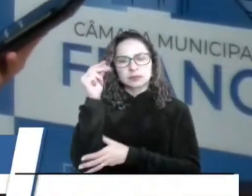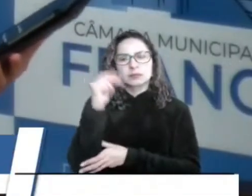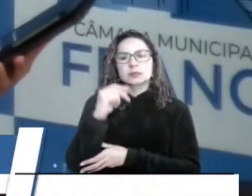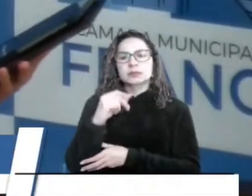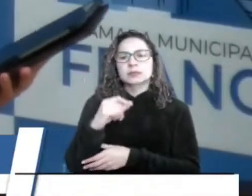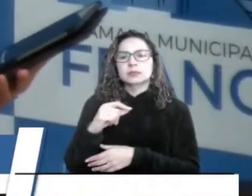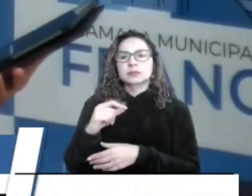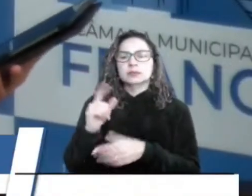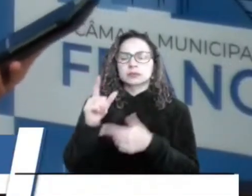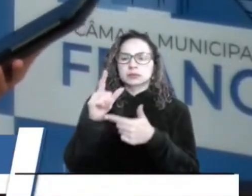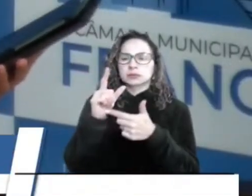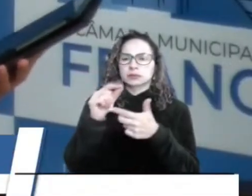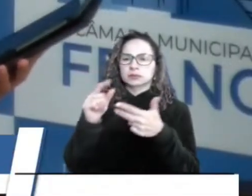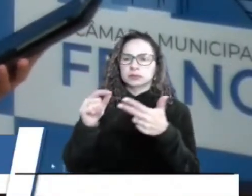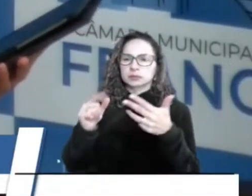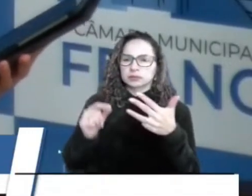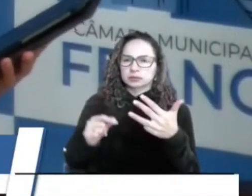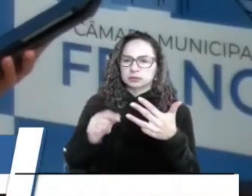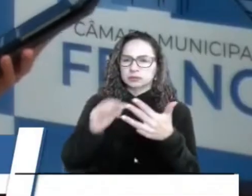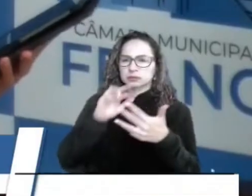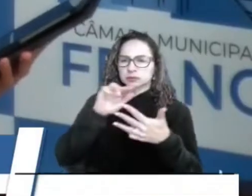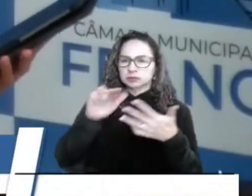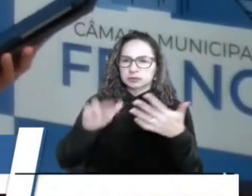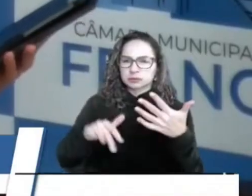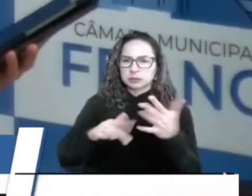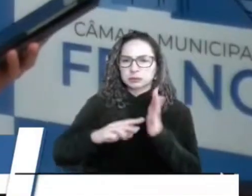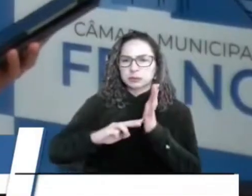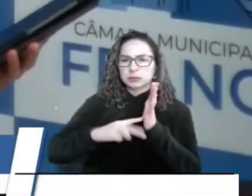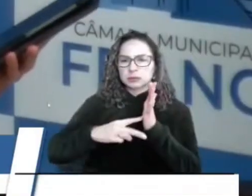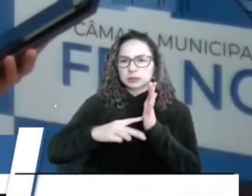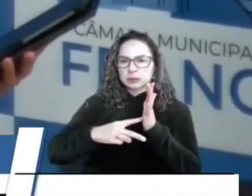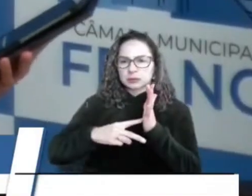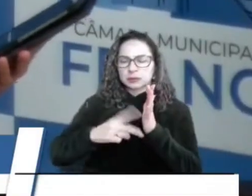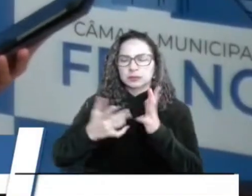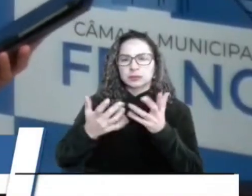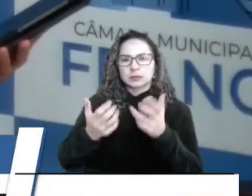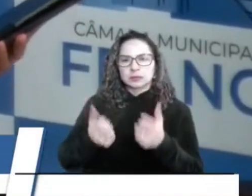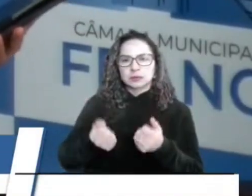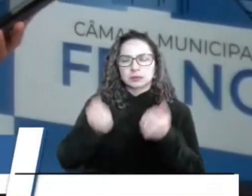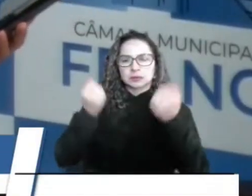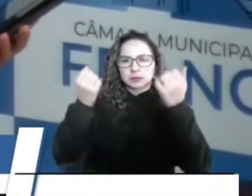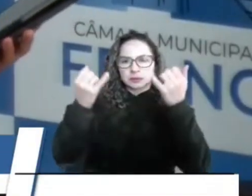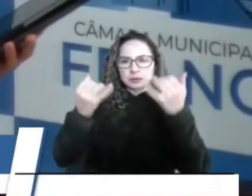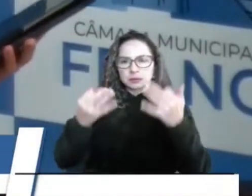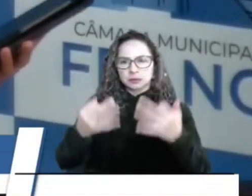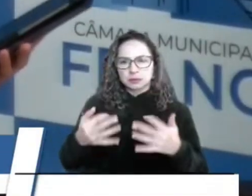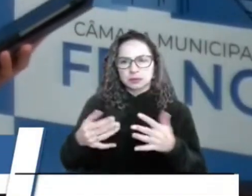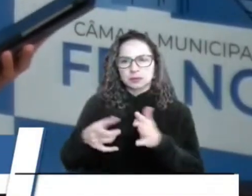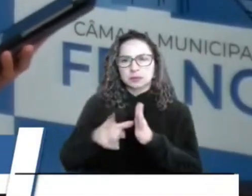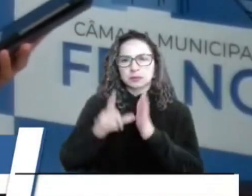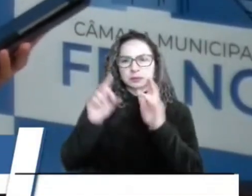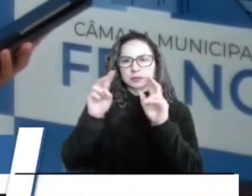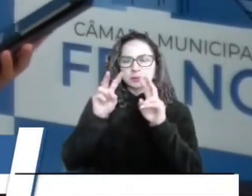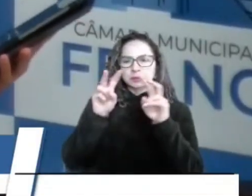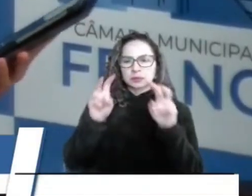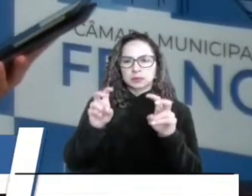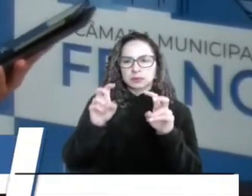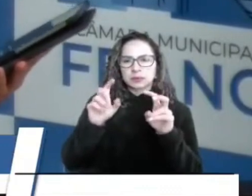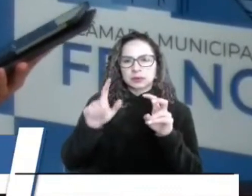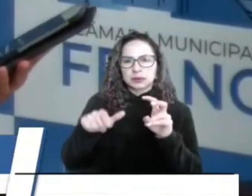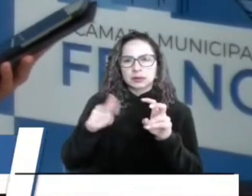dentre os pontos que o sindicato se colocou aqui para falar, foi colocado no título ali a questão das